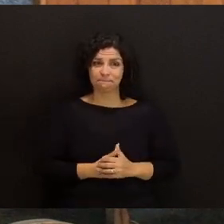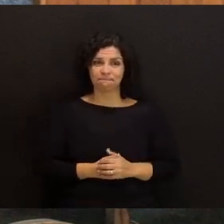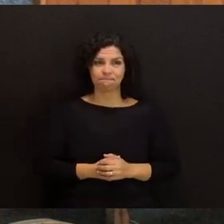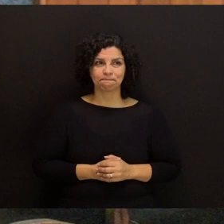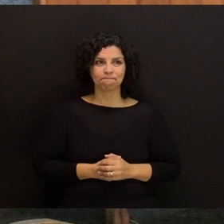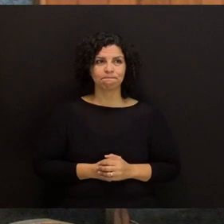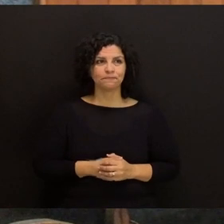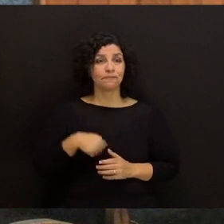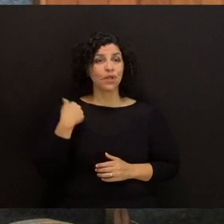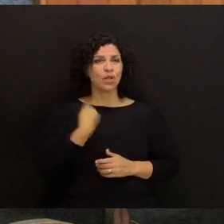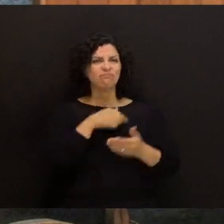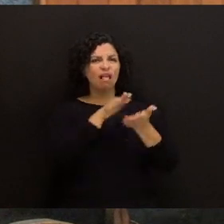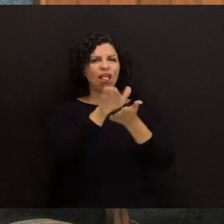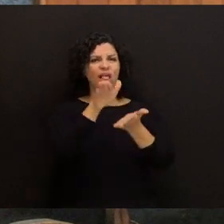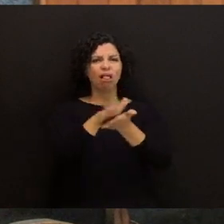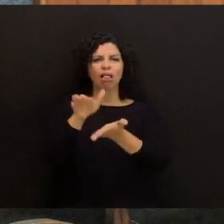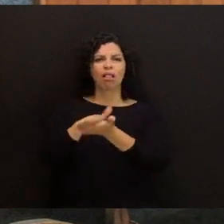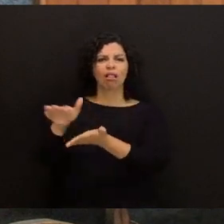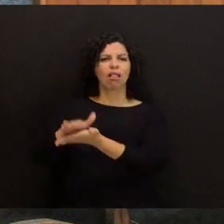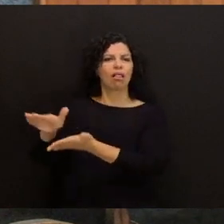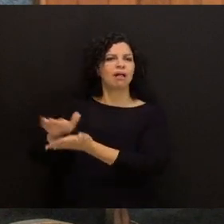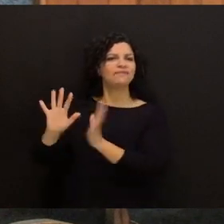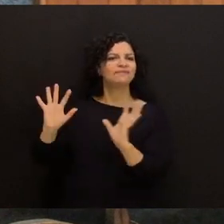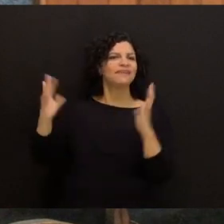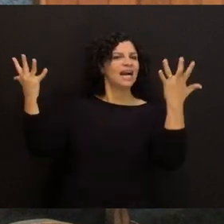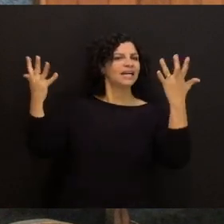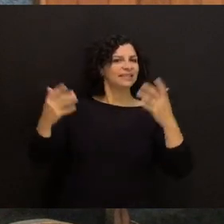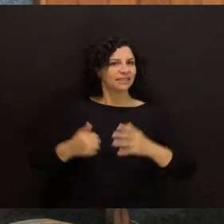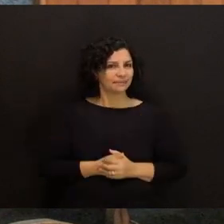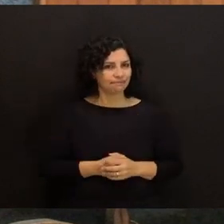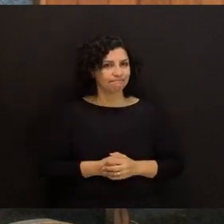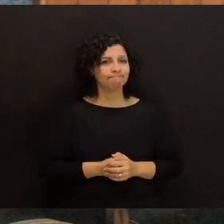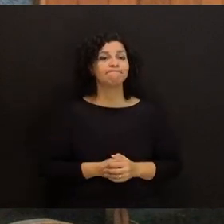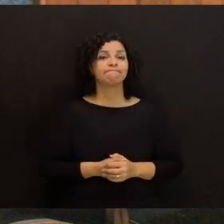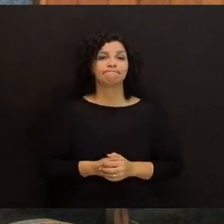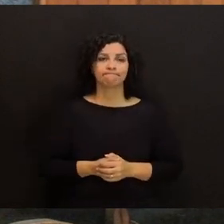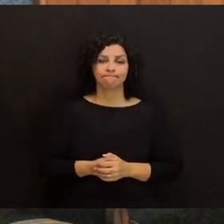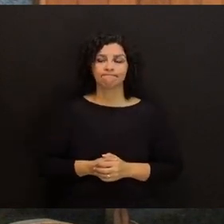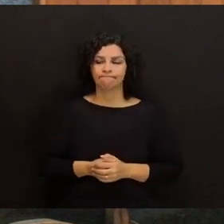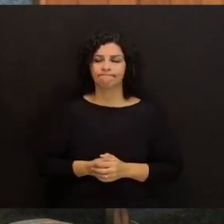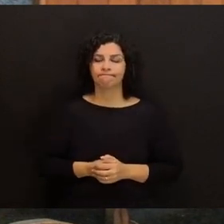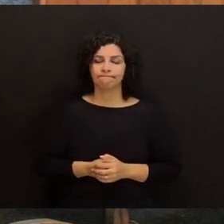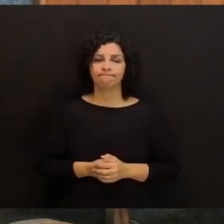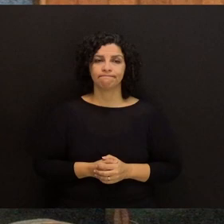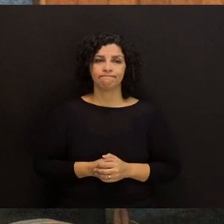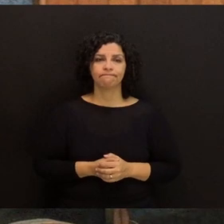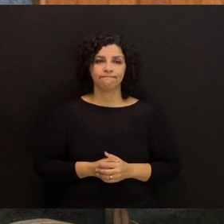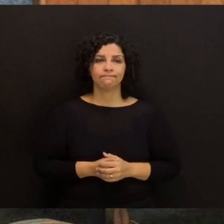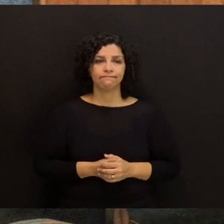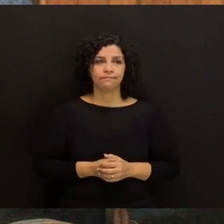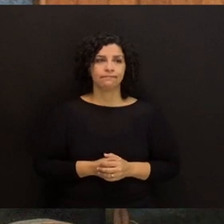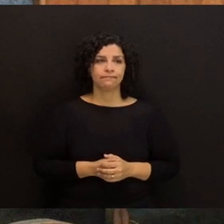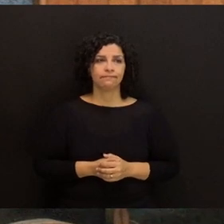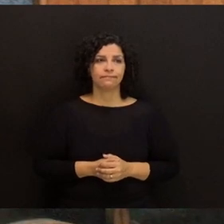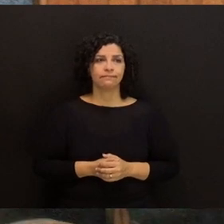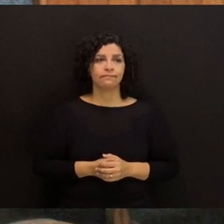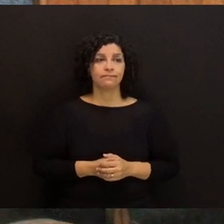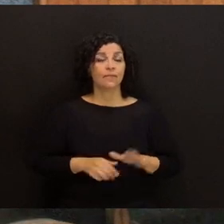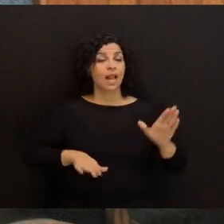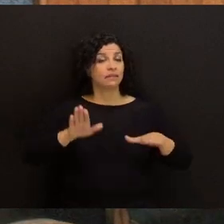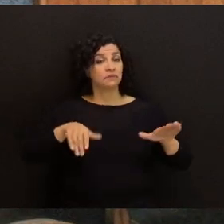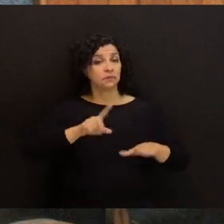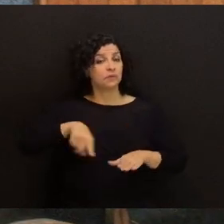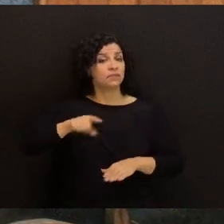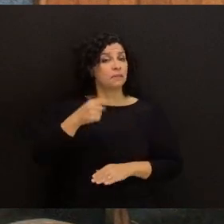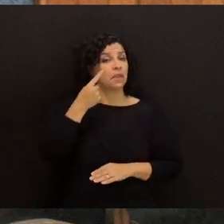e a gente gasta milhões e milhões e milhões de reais em festa quem talvez muitos